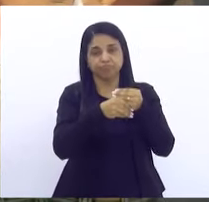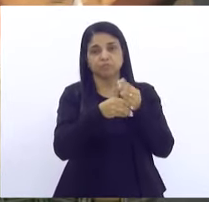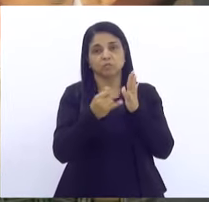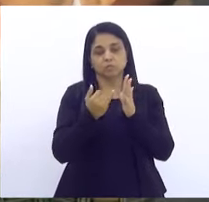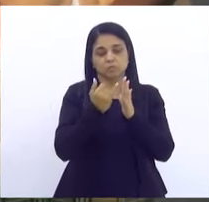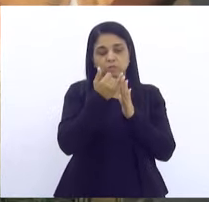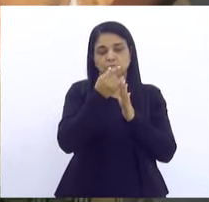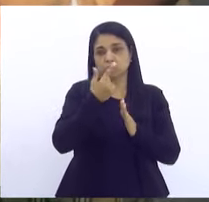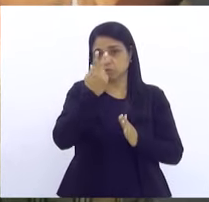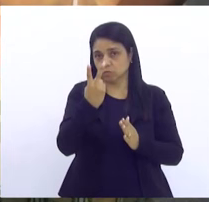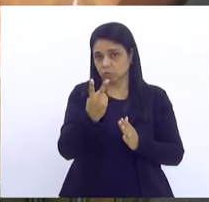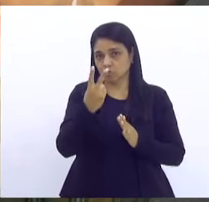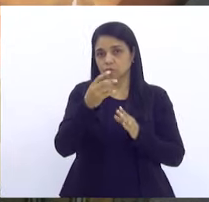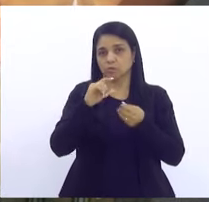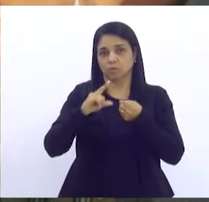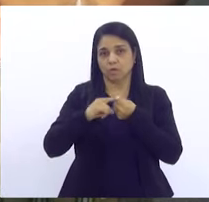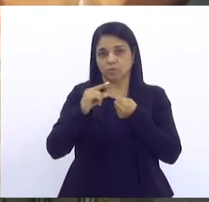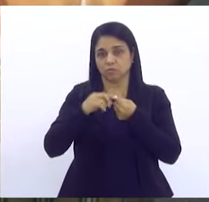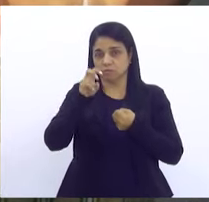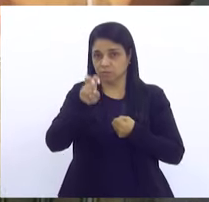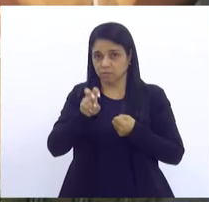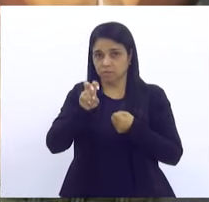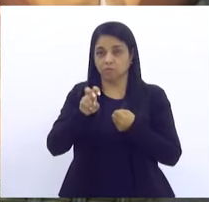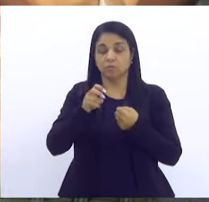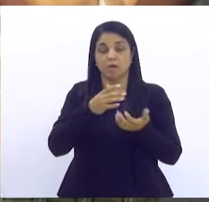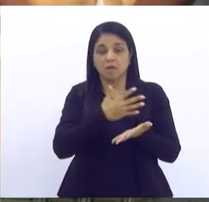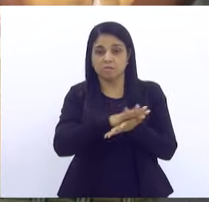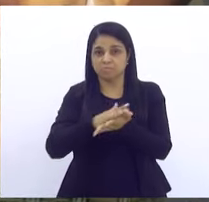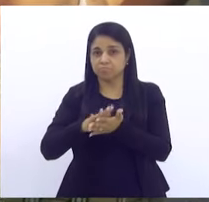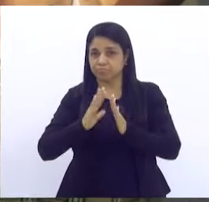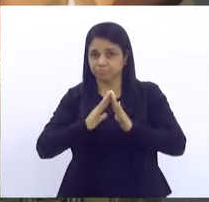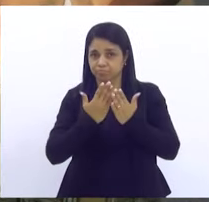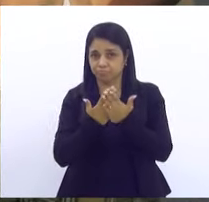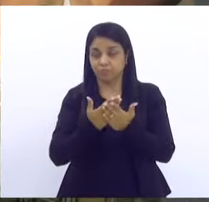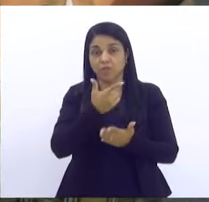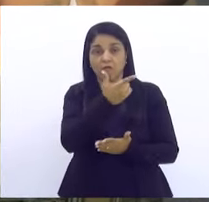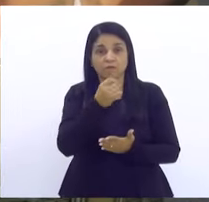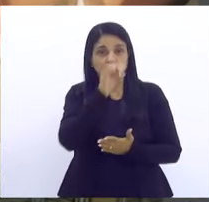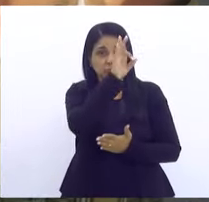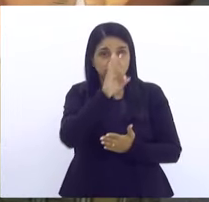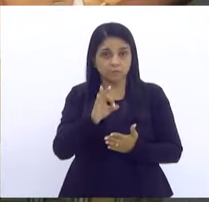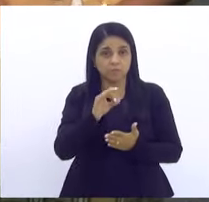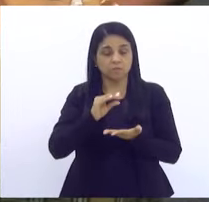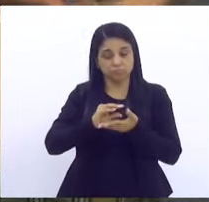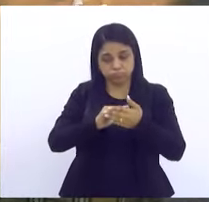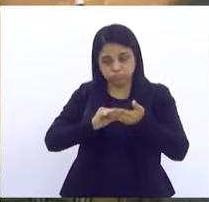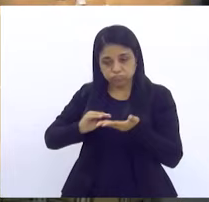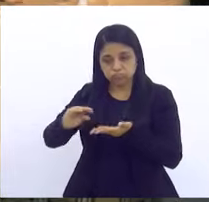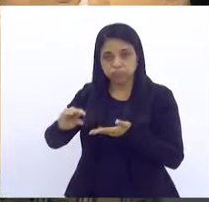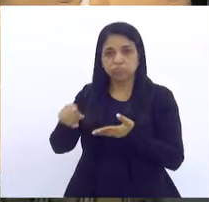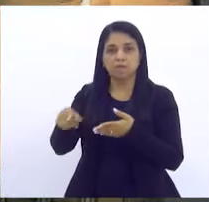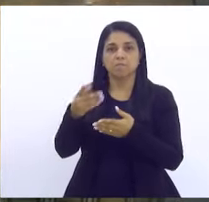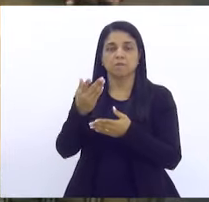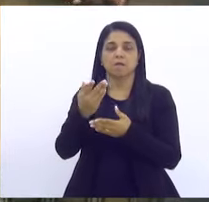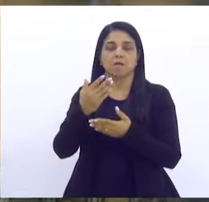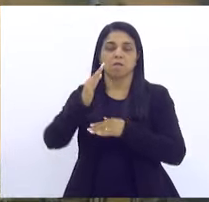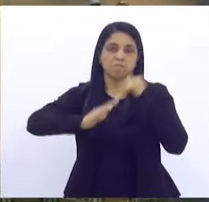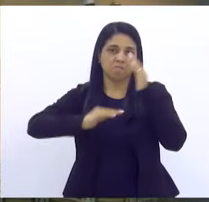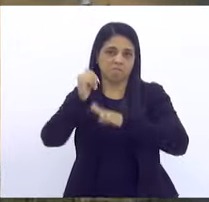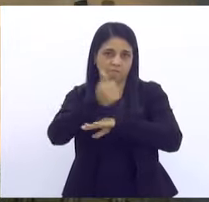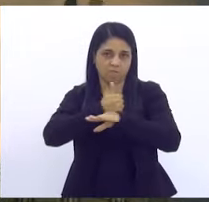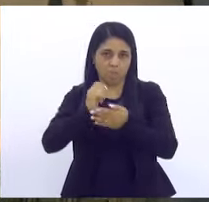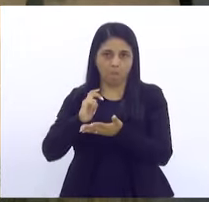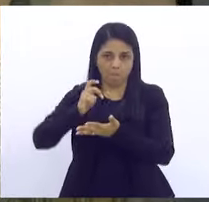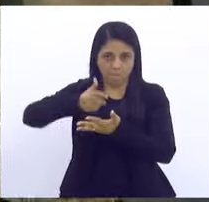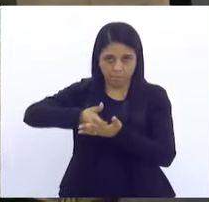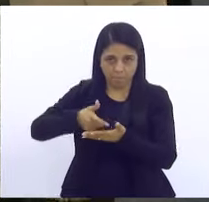artigo 5º, que as escolas de samba poderão utilizar 20% do total de recursos com mão de obra e serviço. Então,